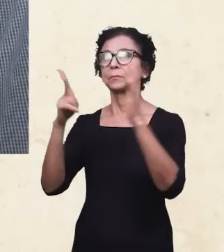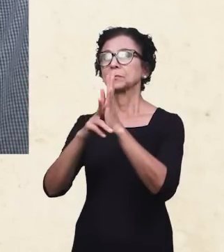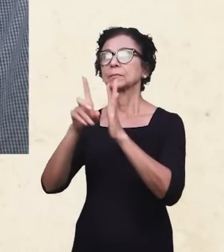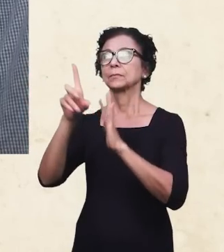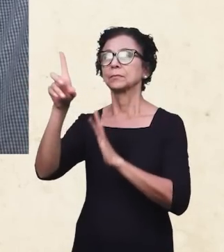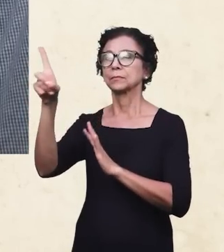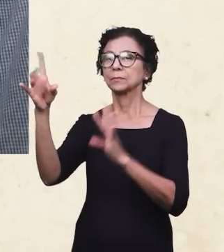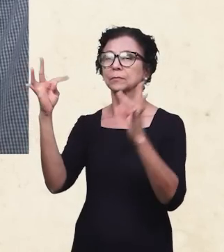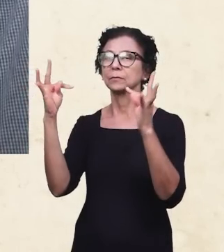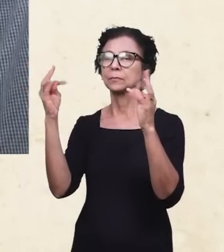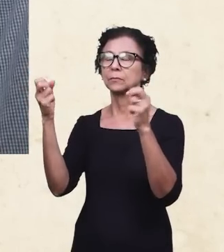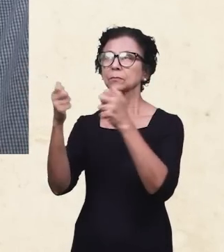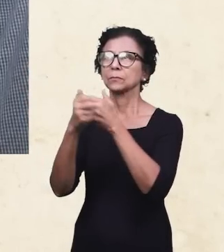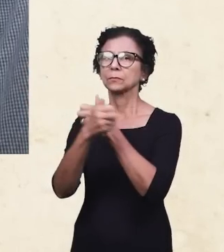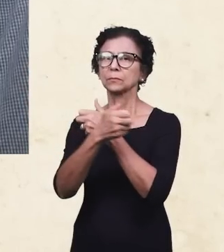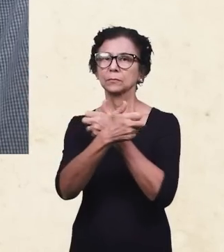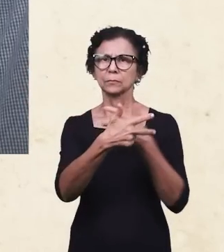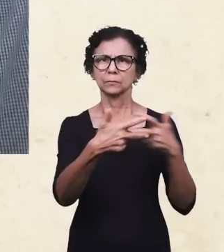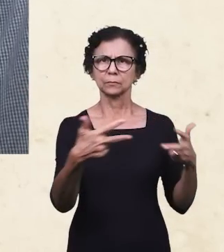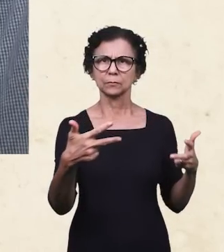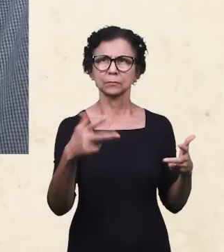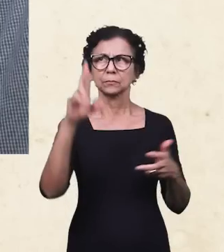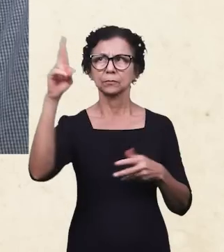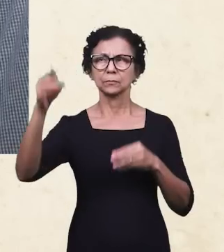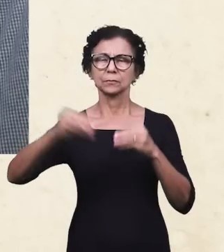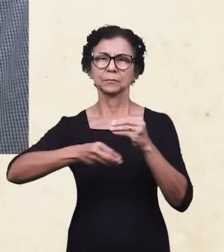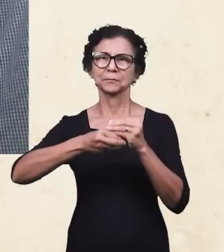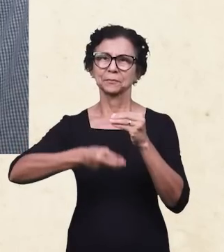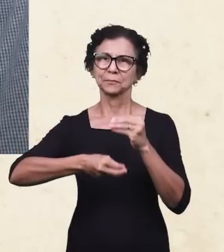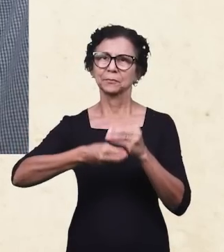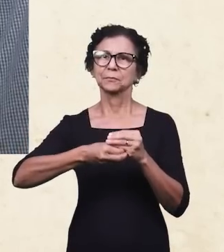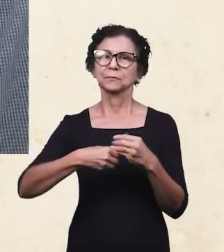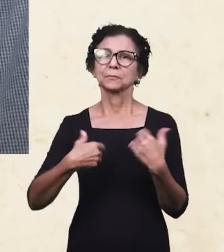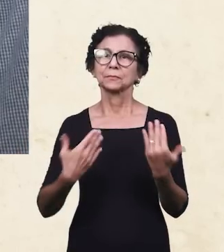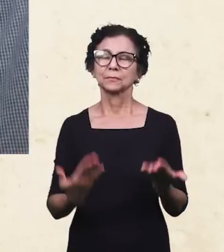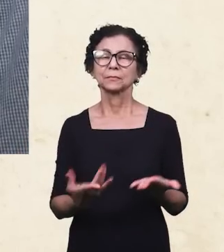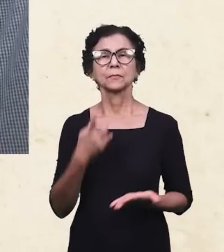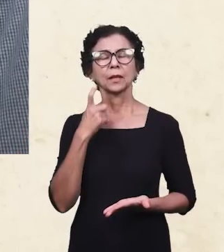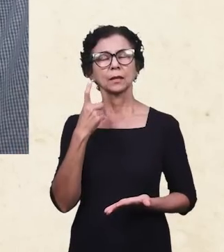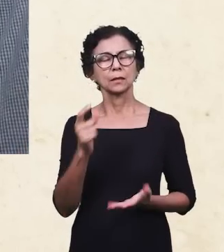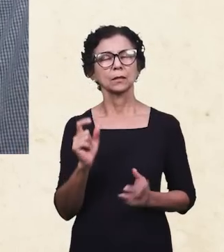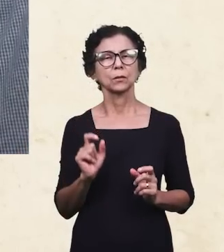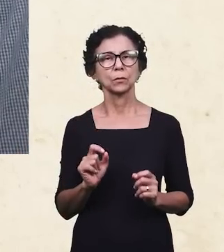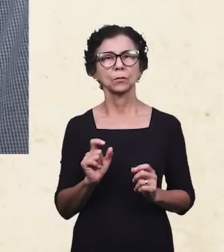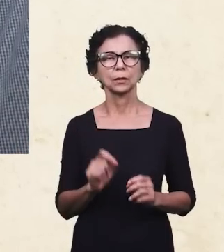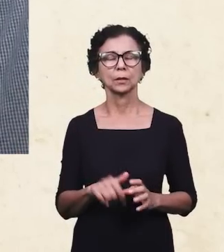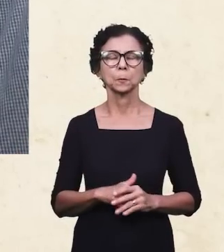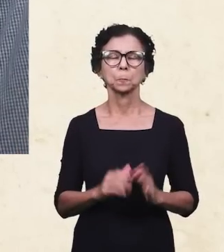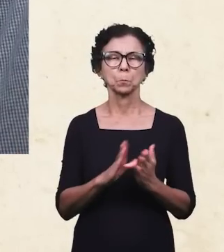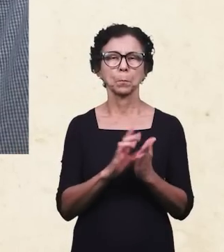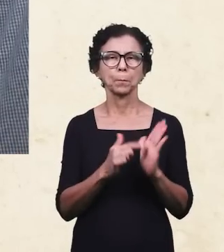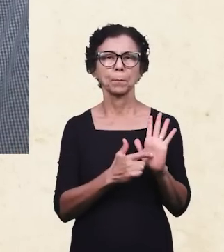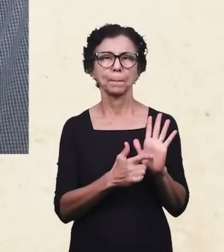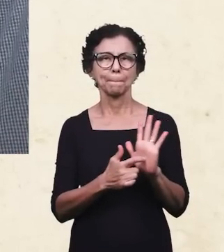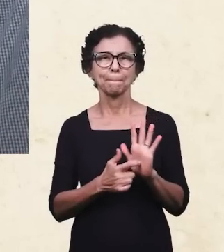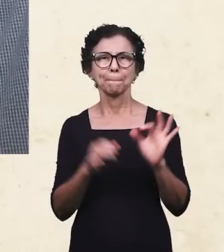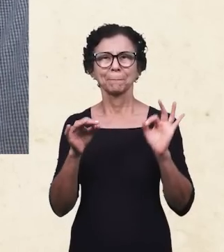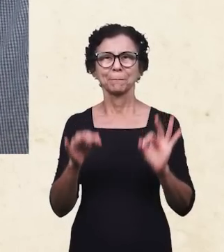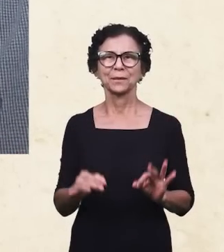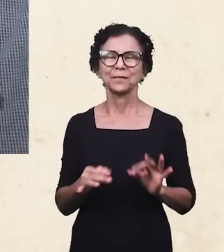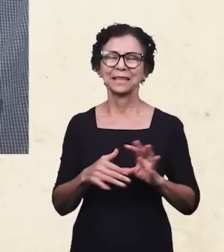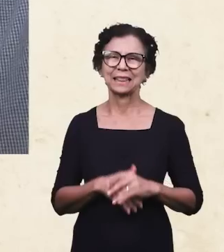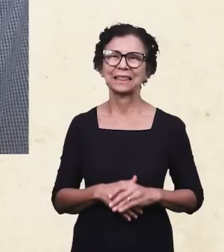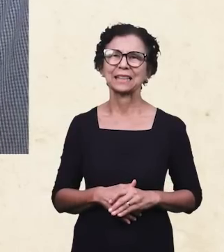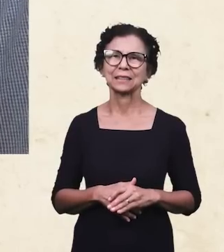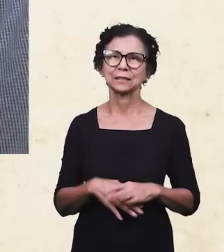e todas as demais coisas vos serão acrescentadas. É interessante nós observarmos como que a palavra ela é perfeita